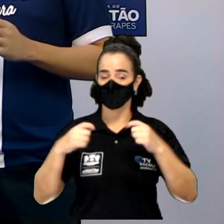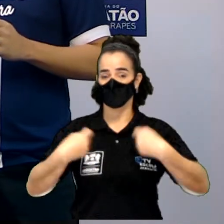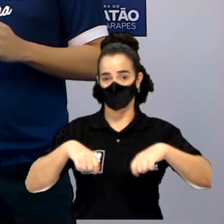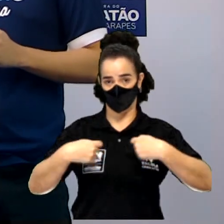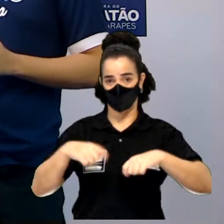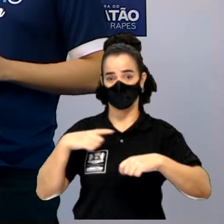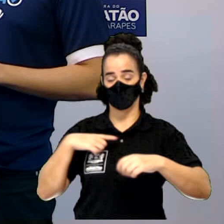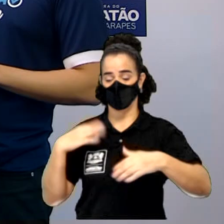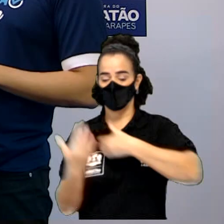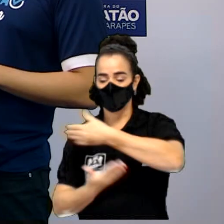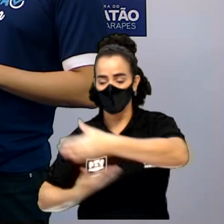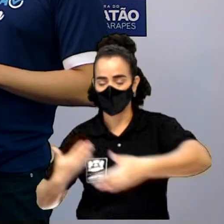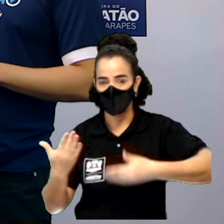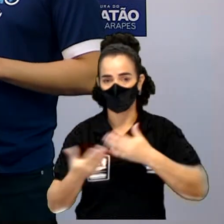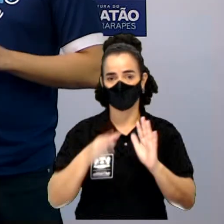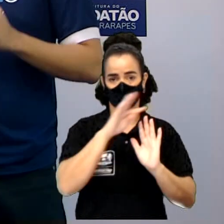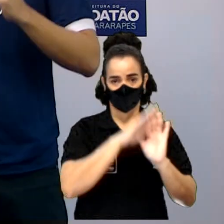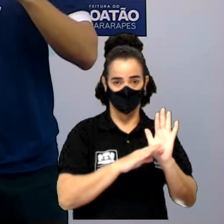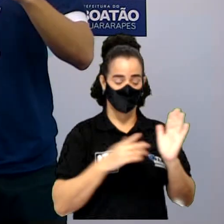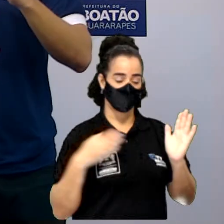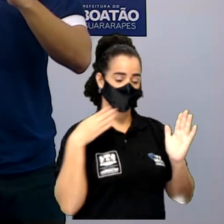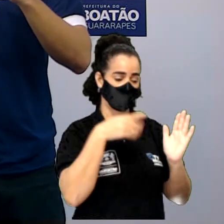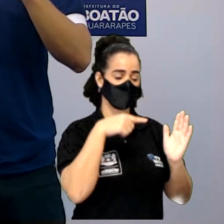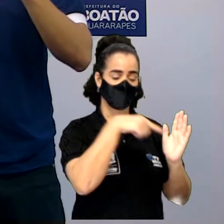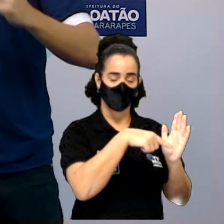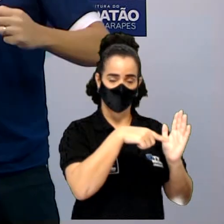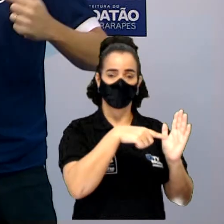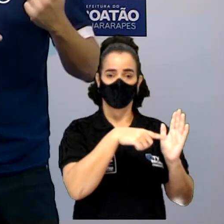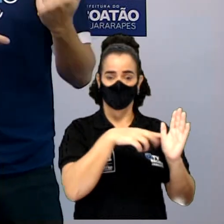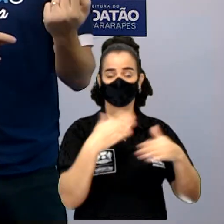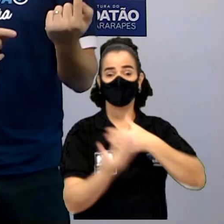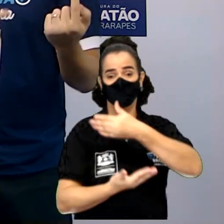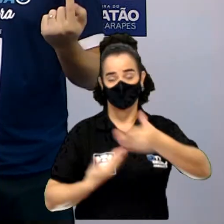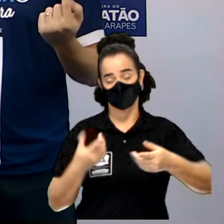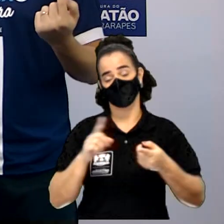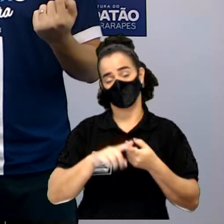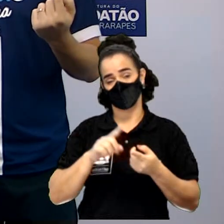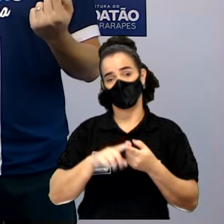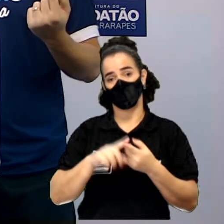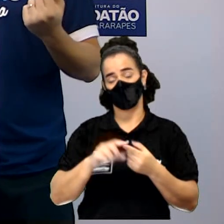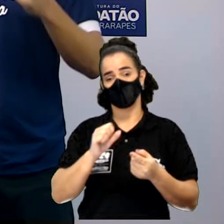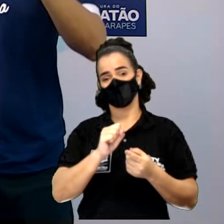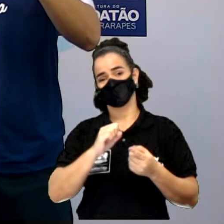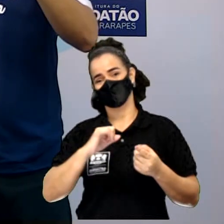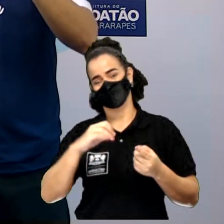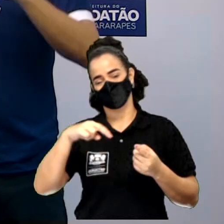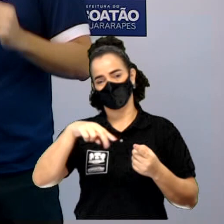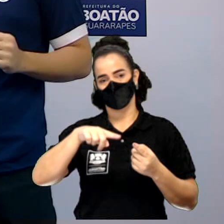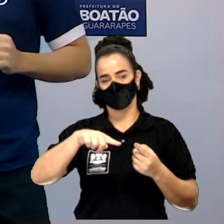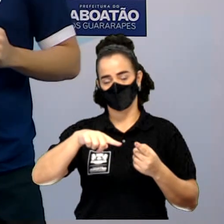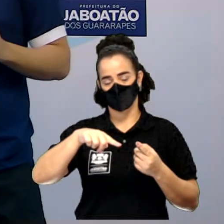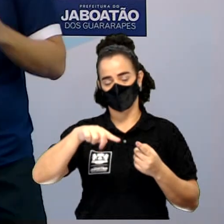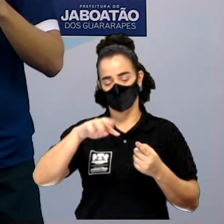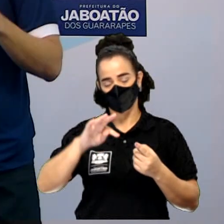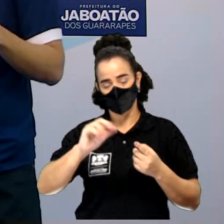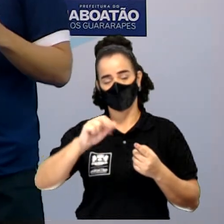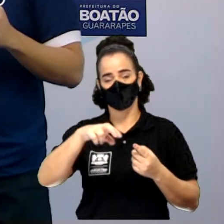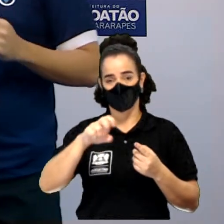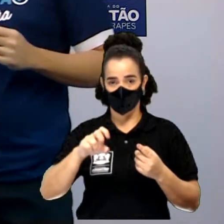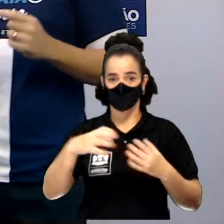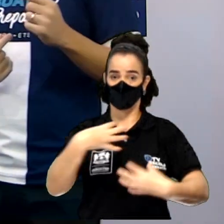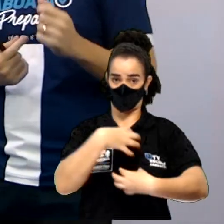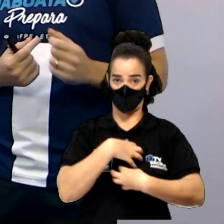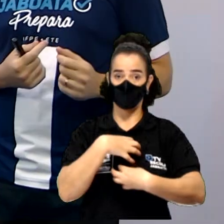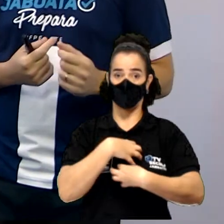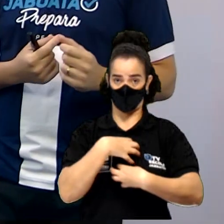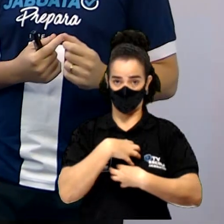que existe entre os termos destacados e a relação que vai envolver a sintaxe e a semântica. É bom lembrar para vocês que a semântica diz